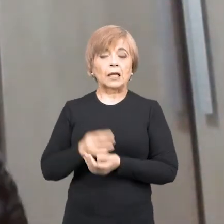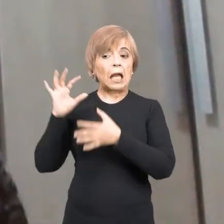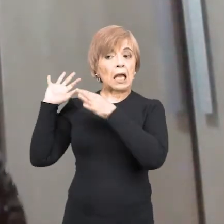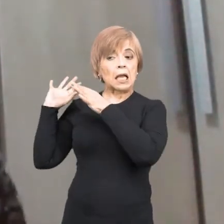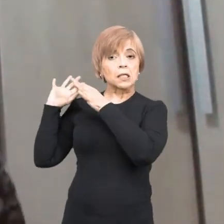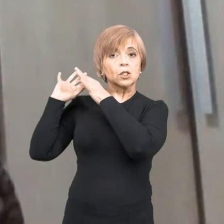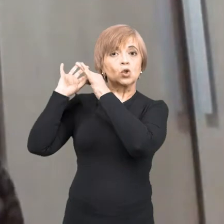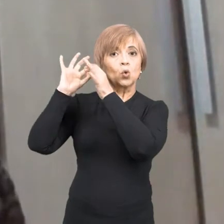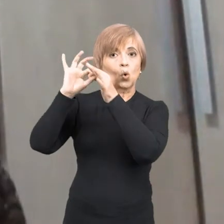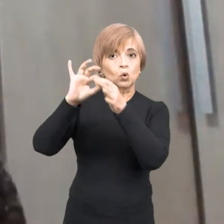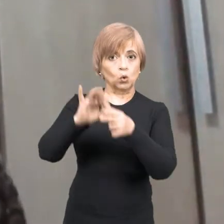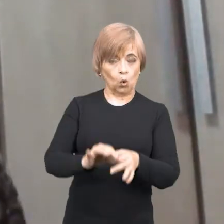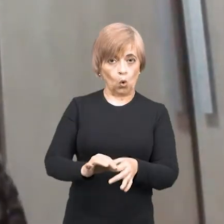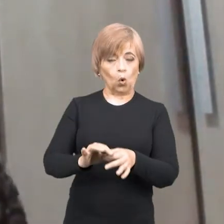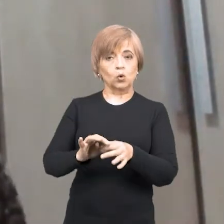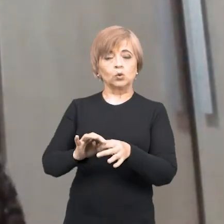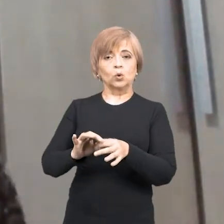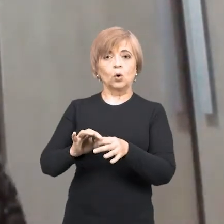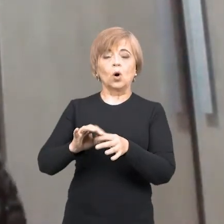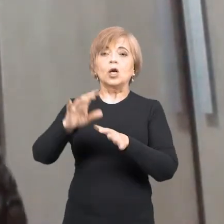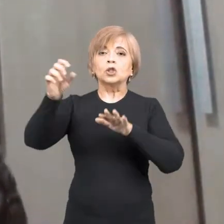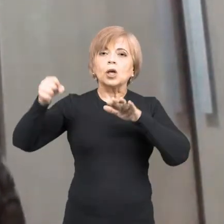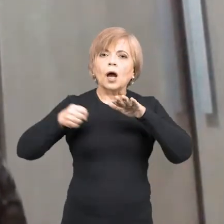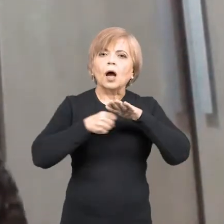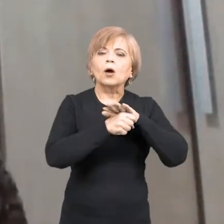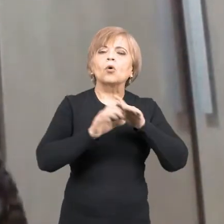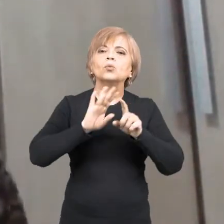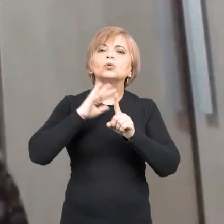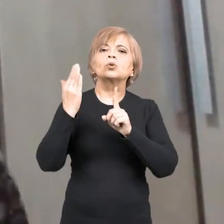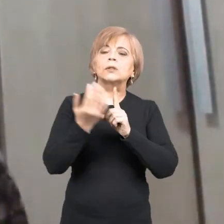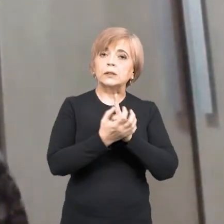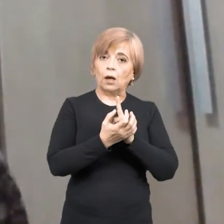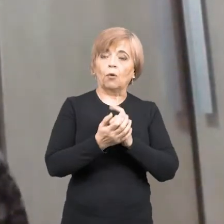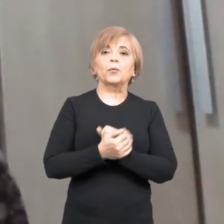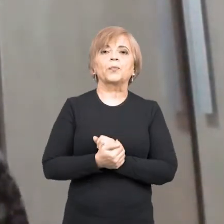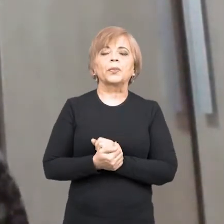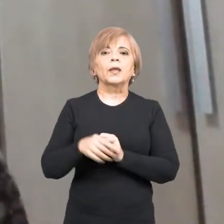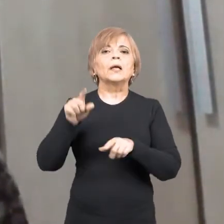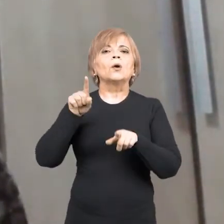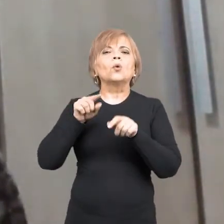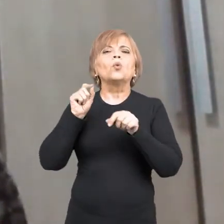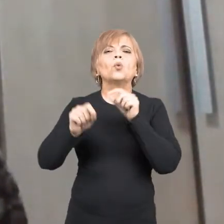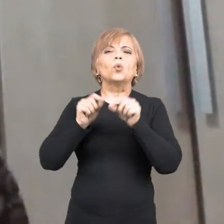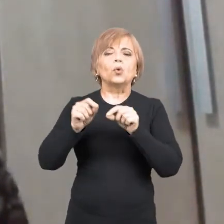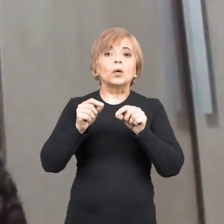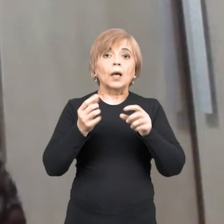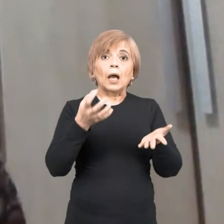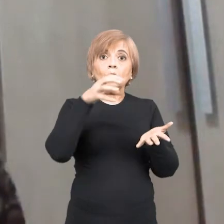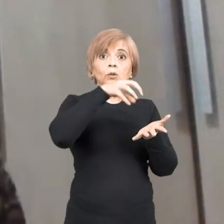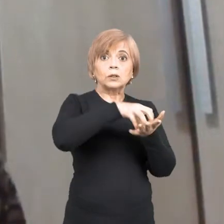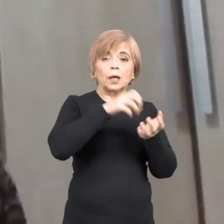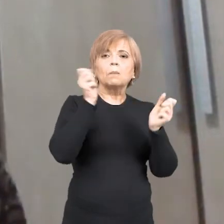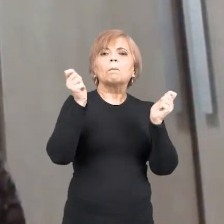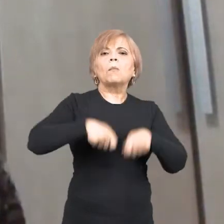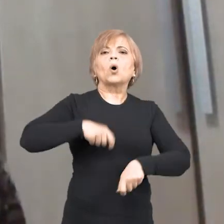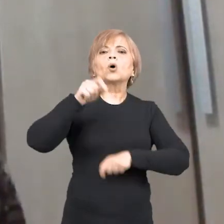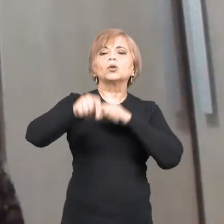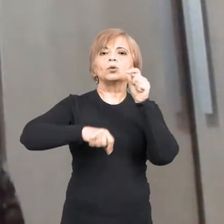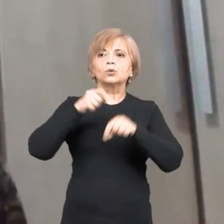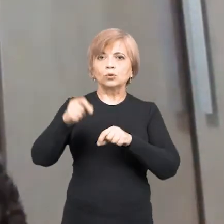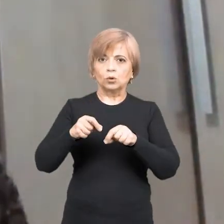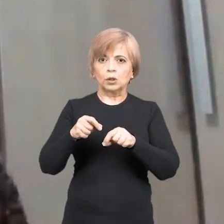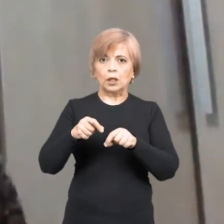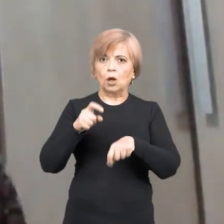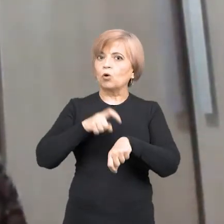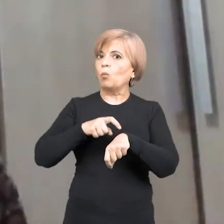desse contexto de acolhimento social, esses centros especializados de atendimento à mulher também podem,